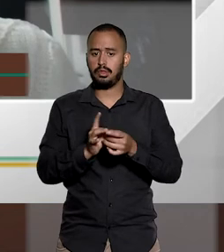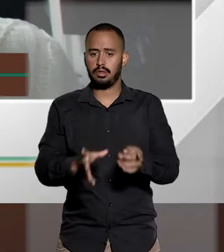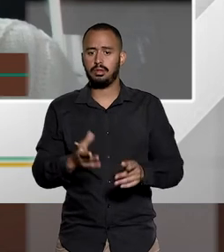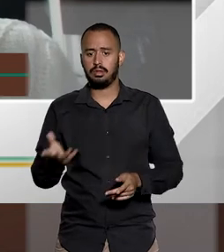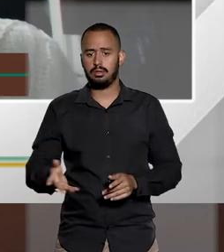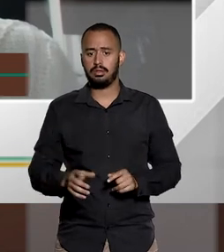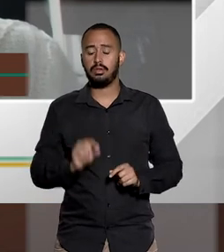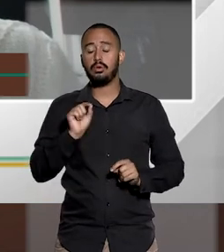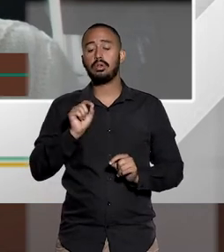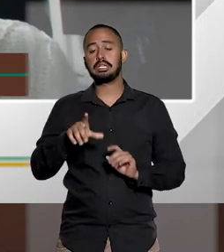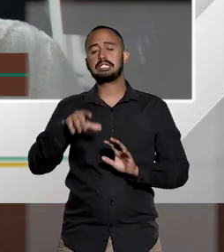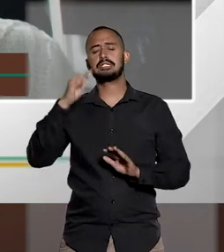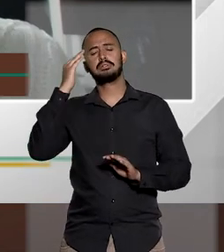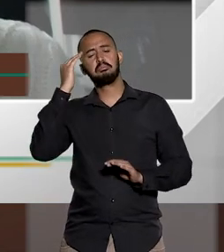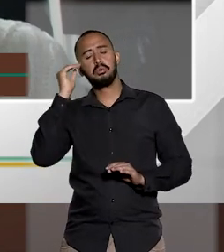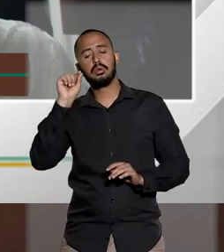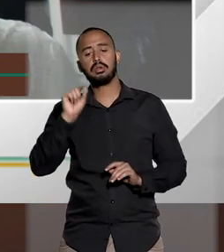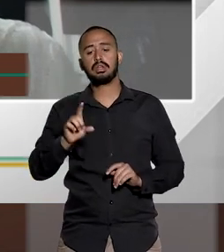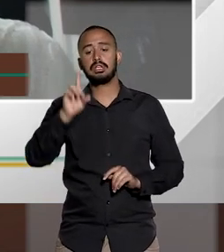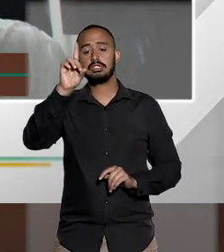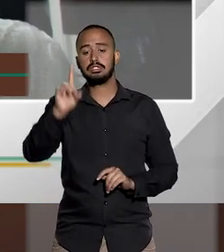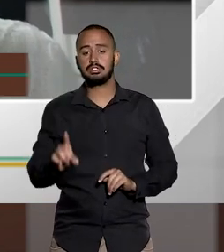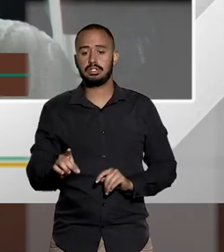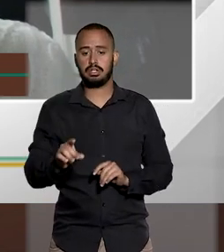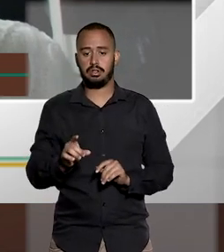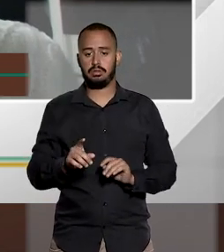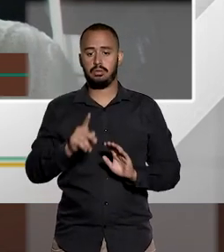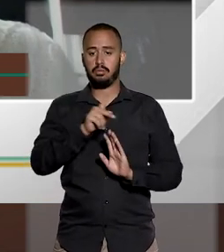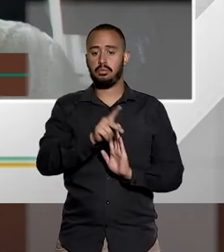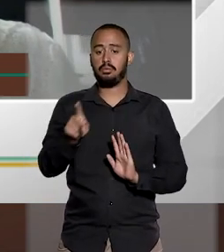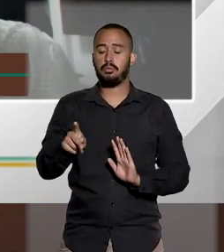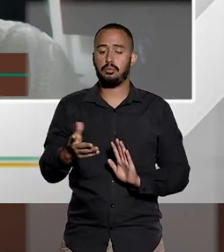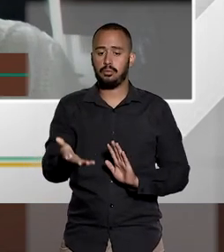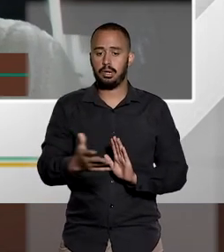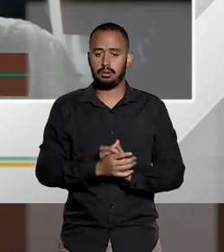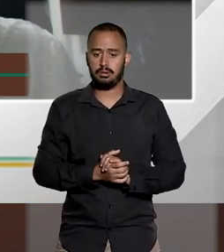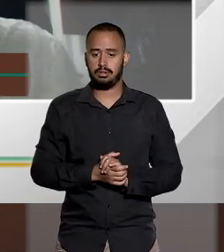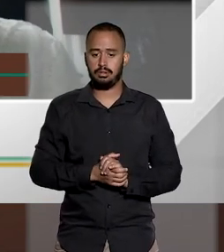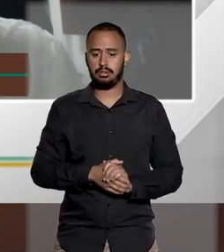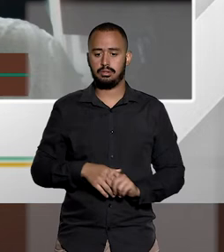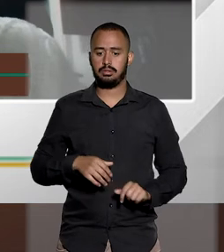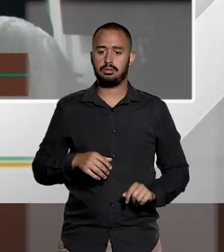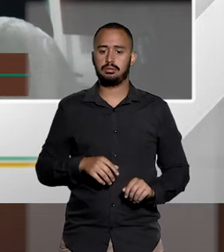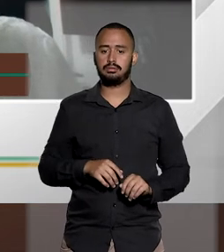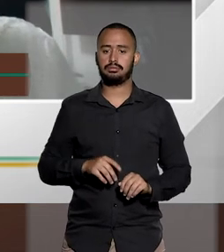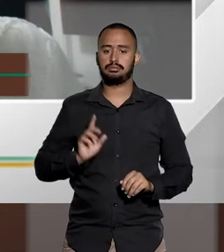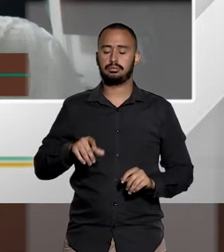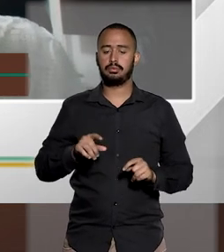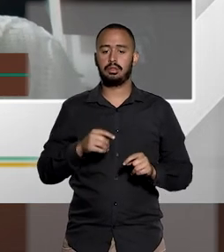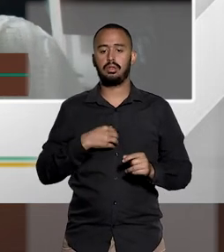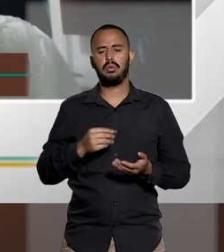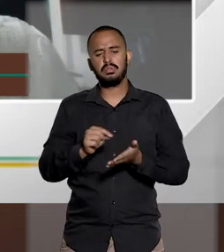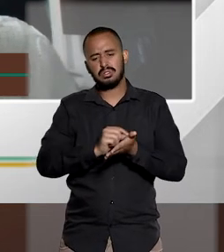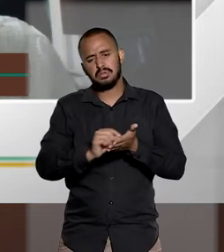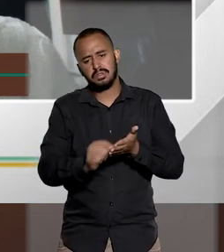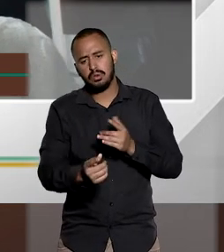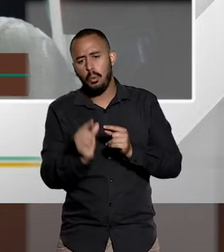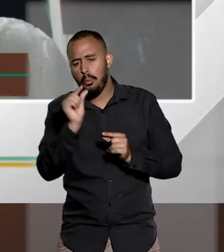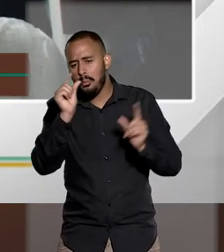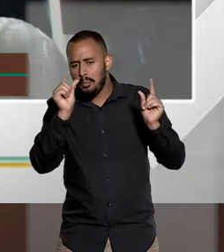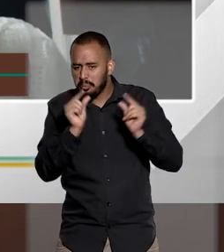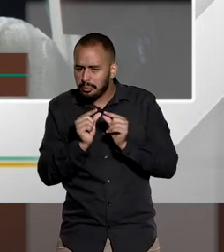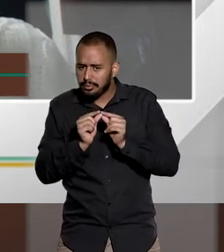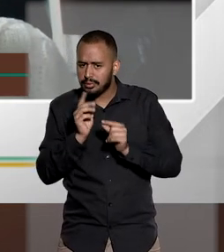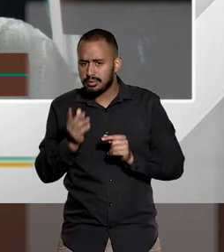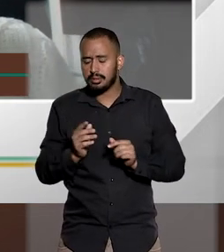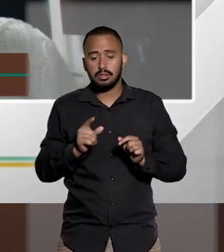direitos patrimoniais disponíveis era realmente uma grande dificuldade. Eu escrevi um pouco sobre isso, mas eu acho assim